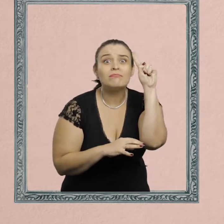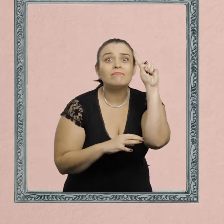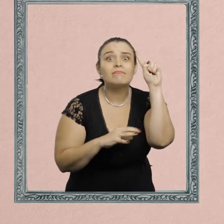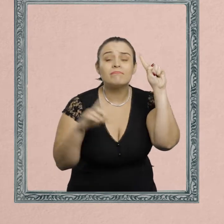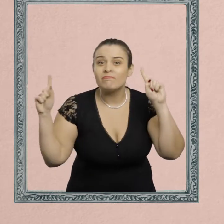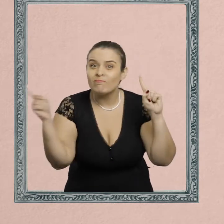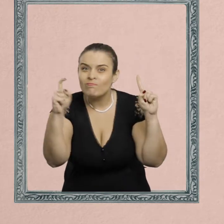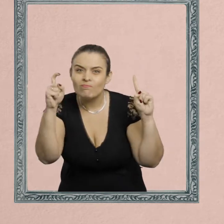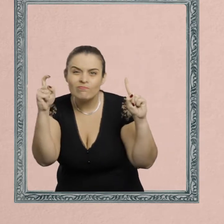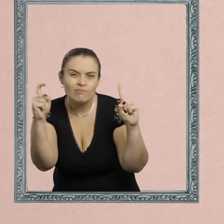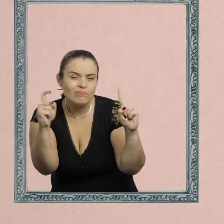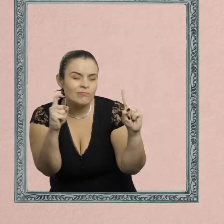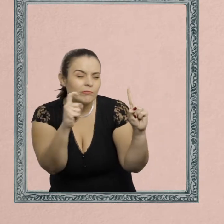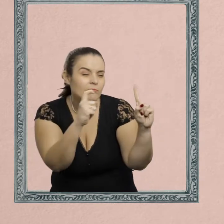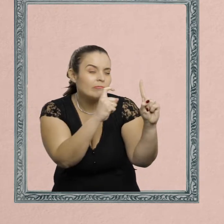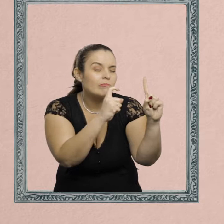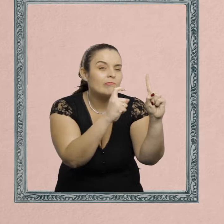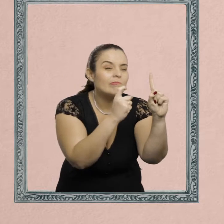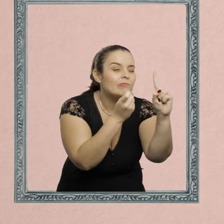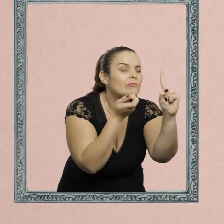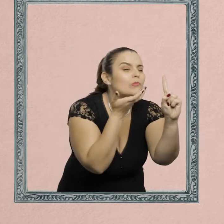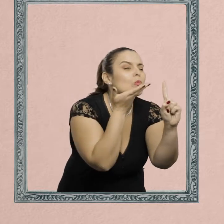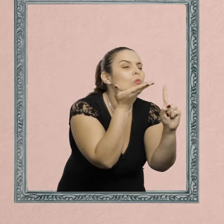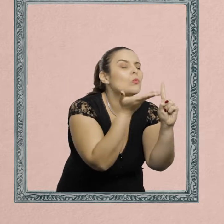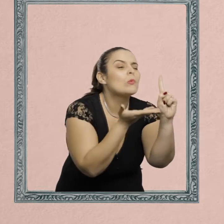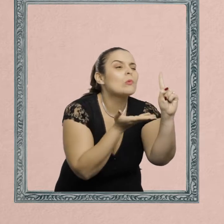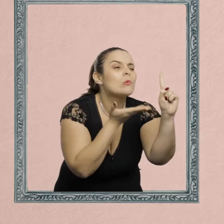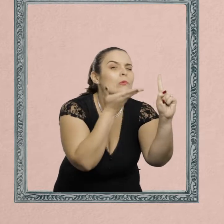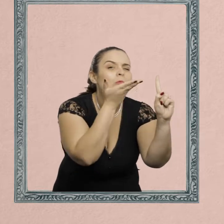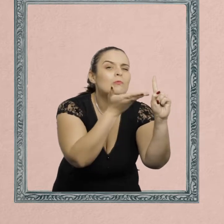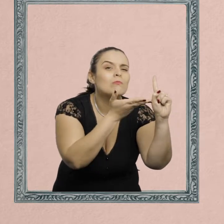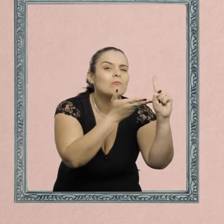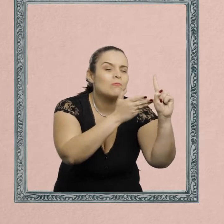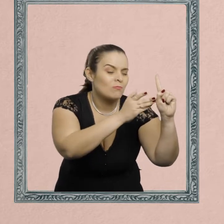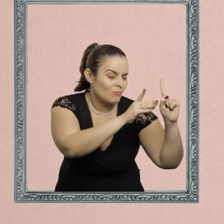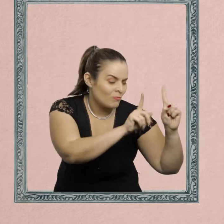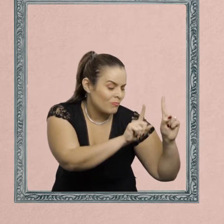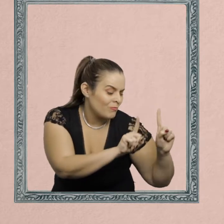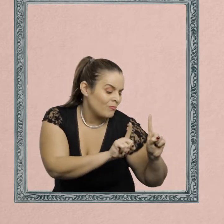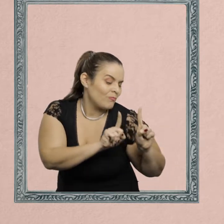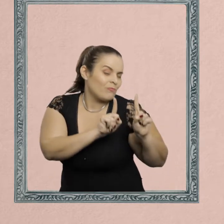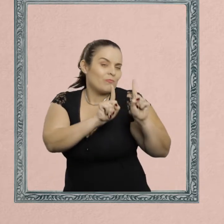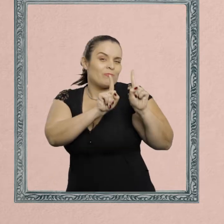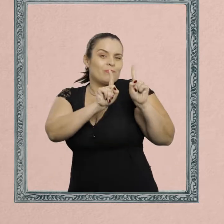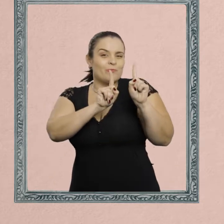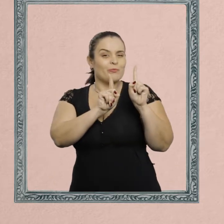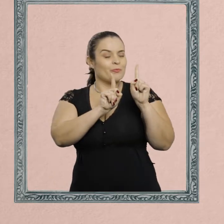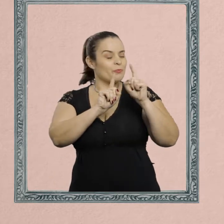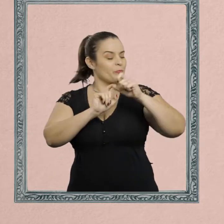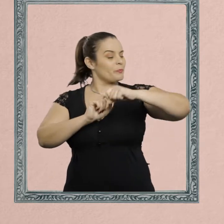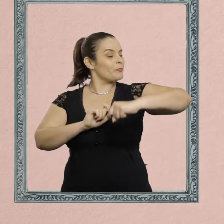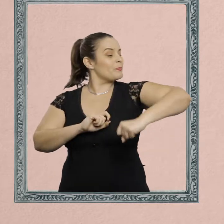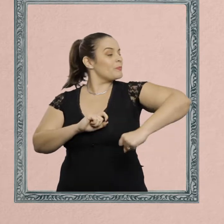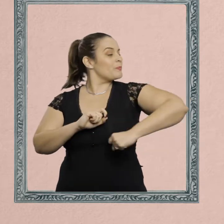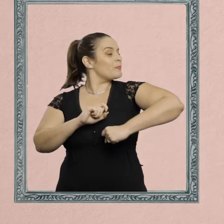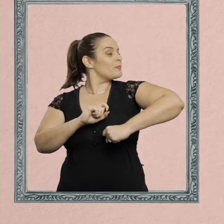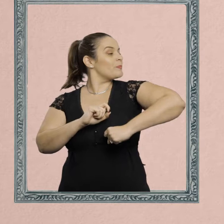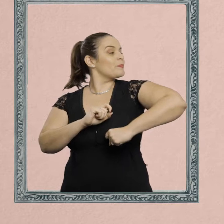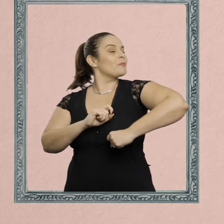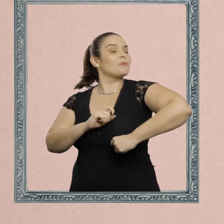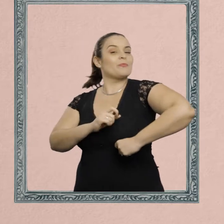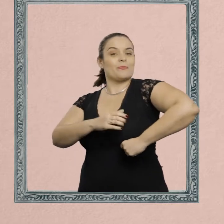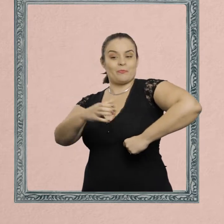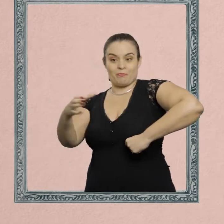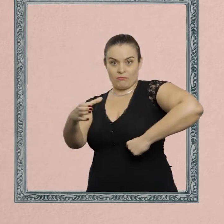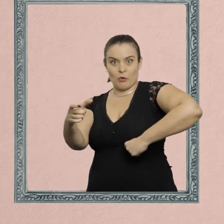árvore. Capitão Gancho tratou Wendy de um jeito diferente. Capitão Gancho deu seu braço para Wendy. Ele